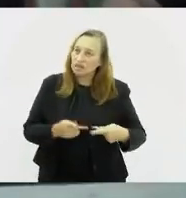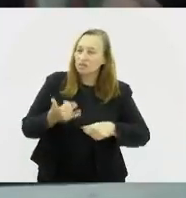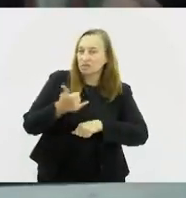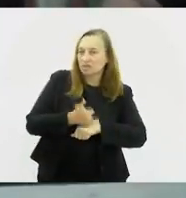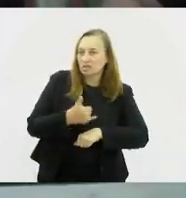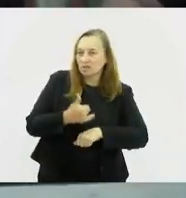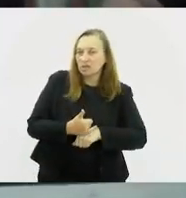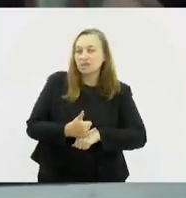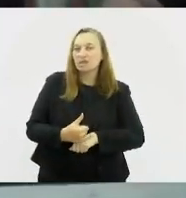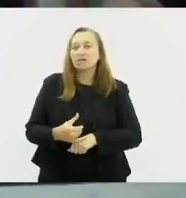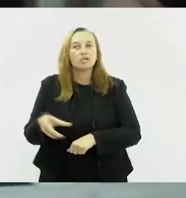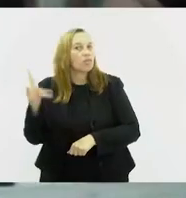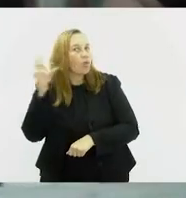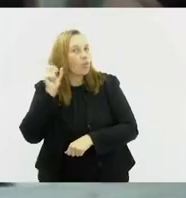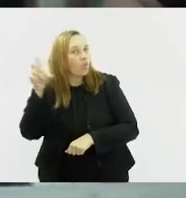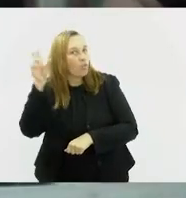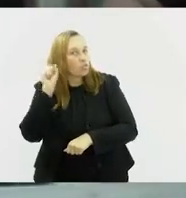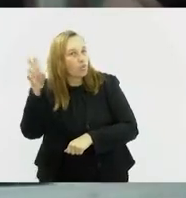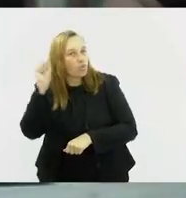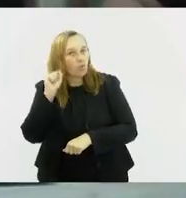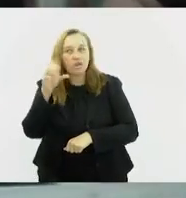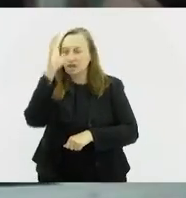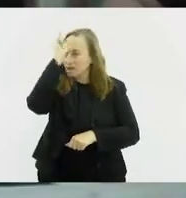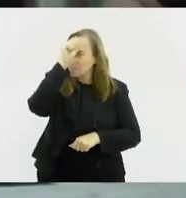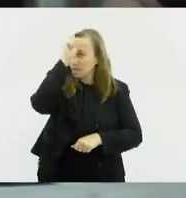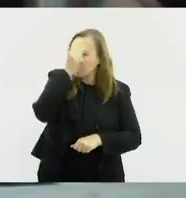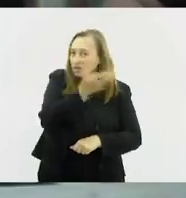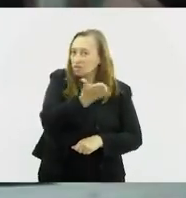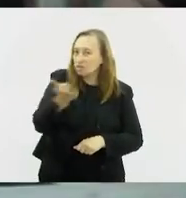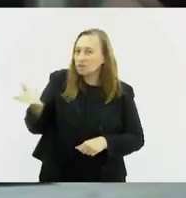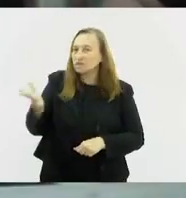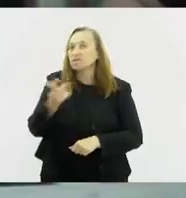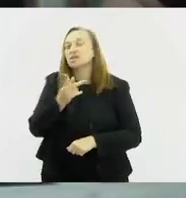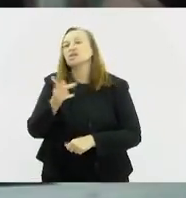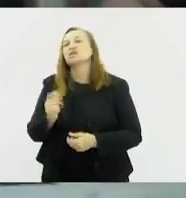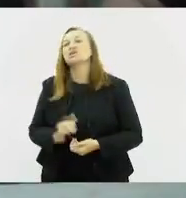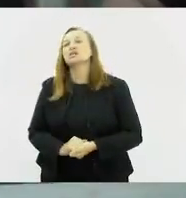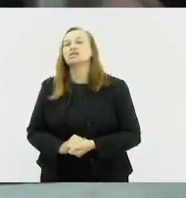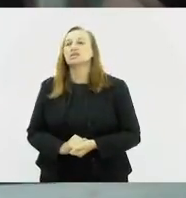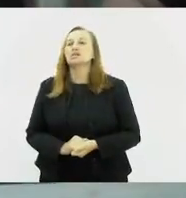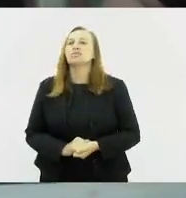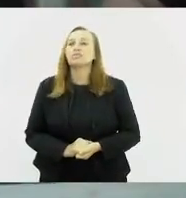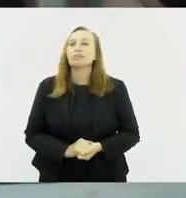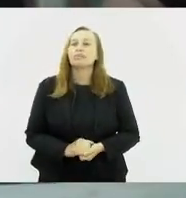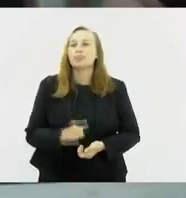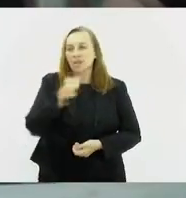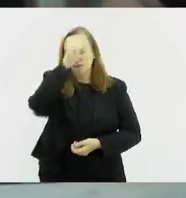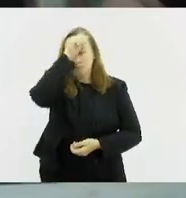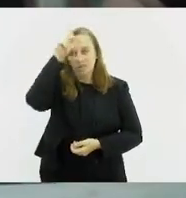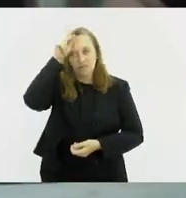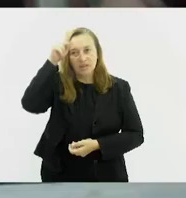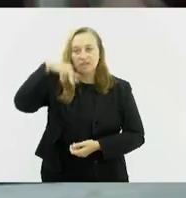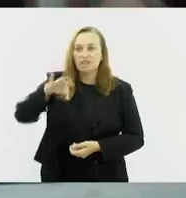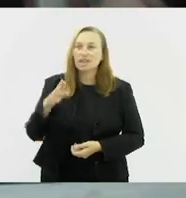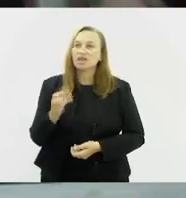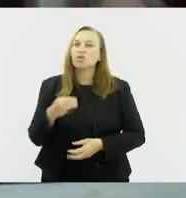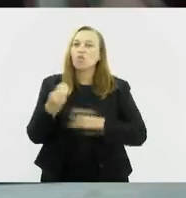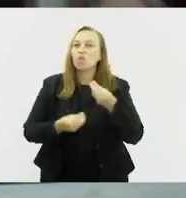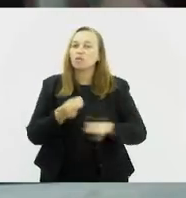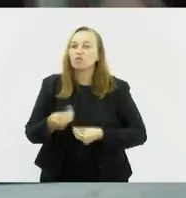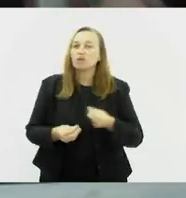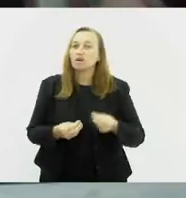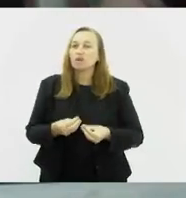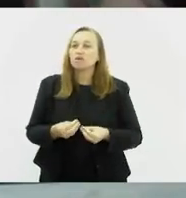participar dessa audiência para aprender com vocês, aprender com Volta Redonda e com o prefeito Neto como se faz política para a